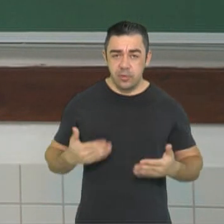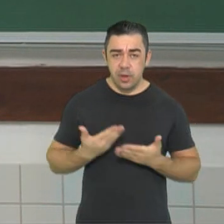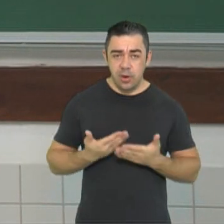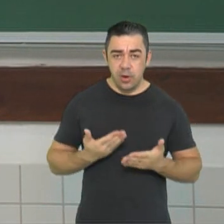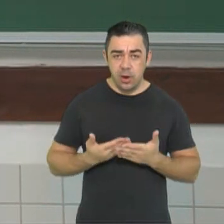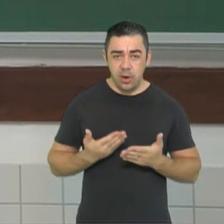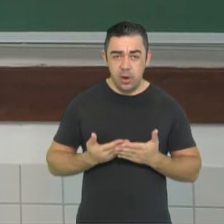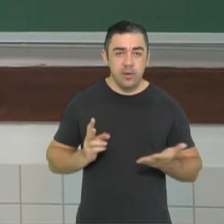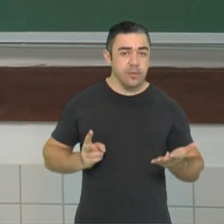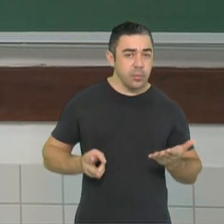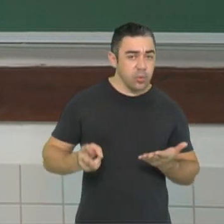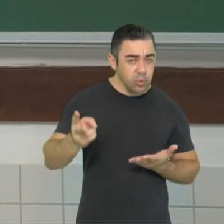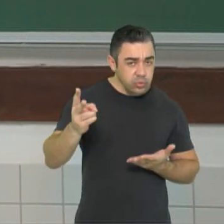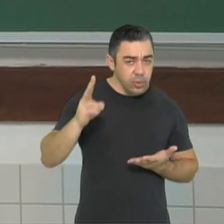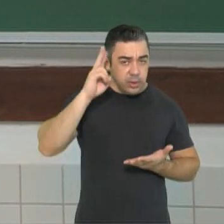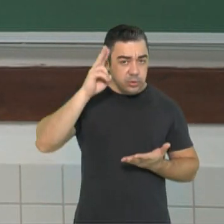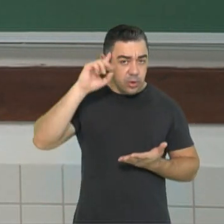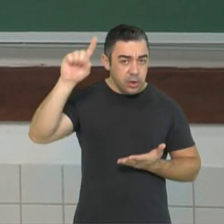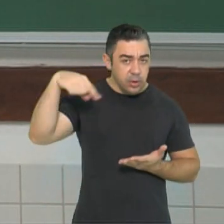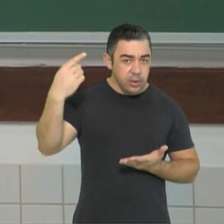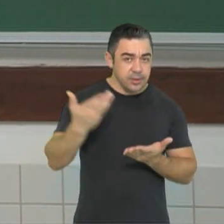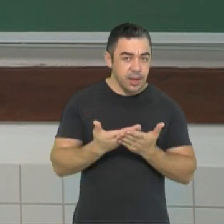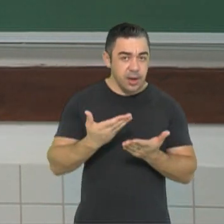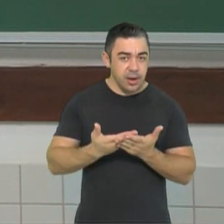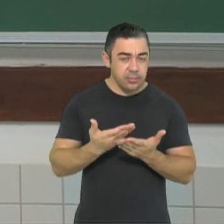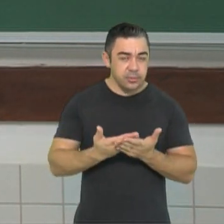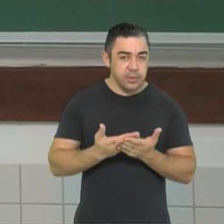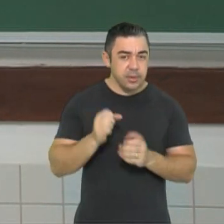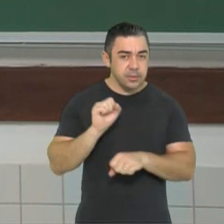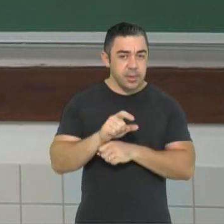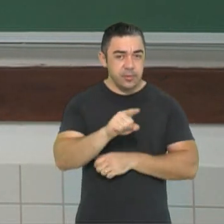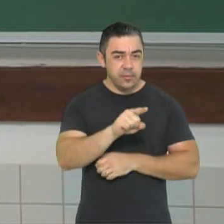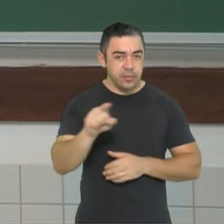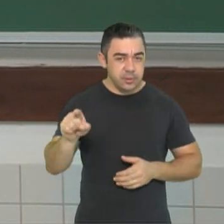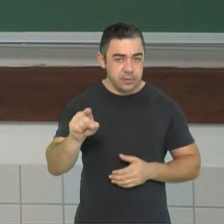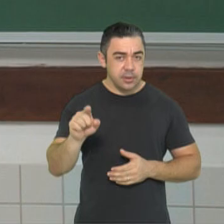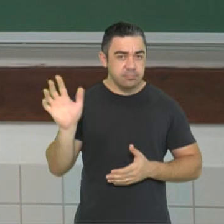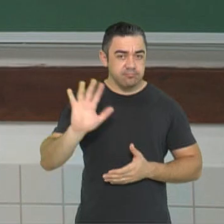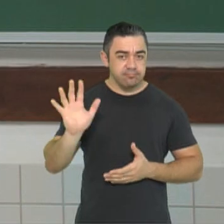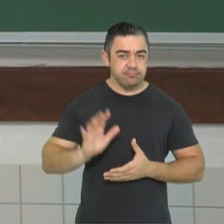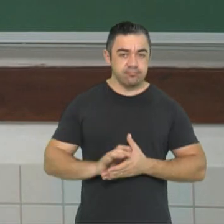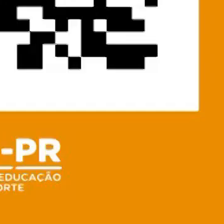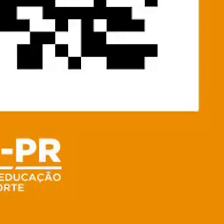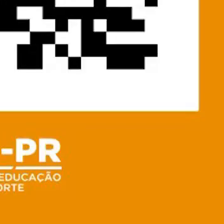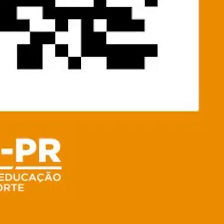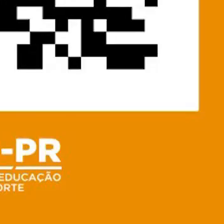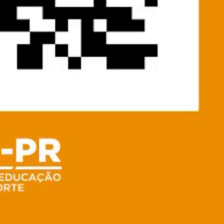e nós vamos continuar essa história na próxima aula. Espero vocês e até lá!